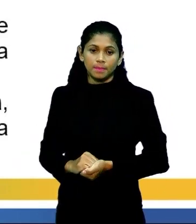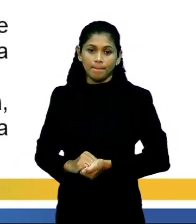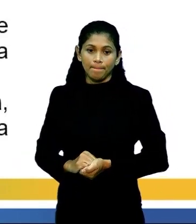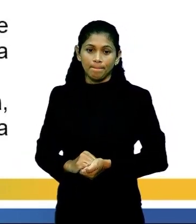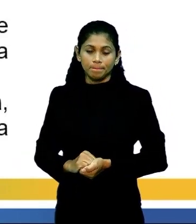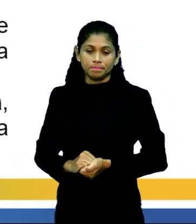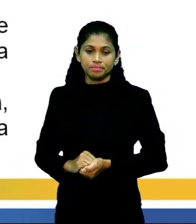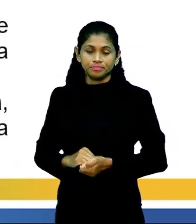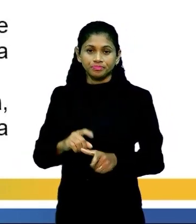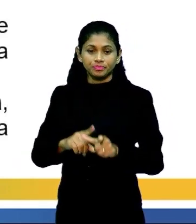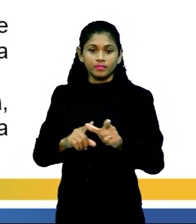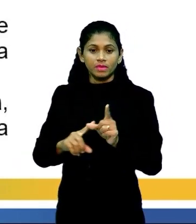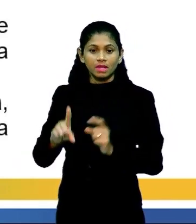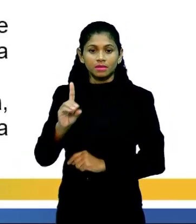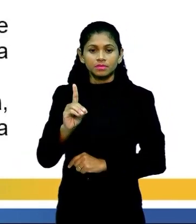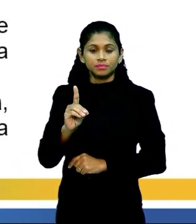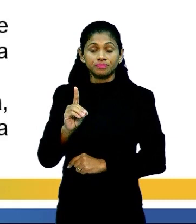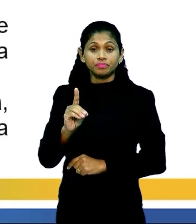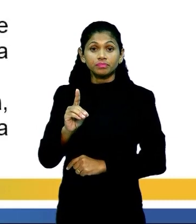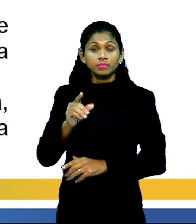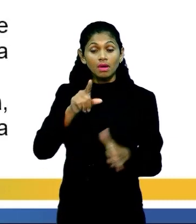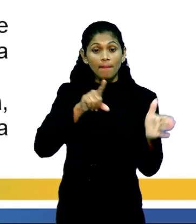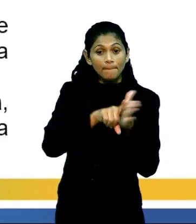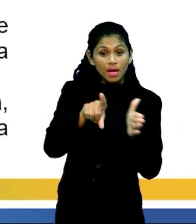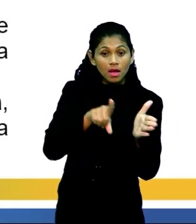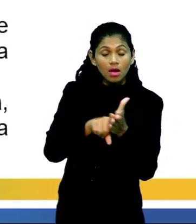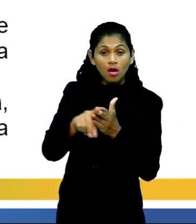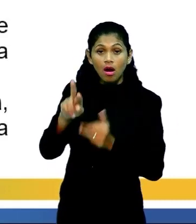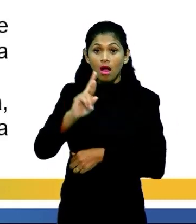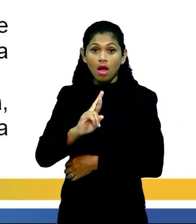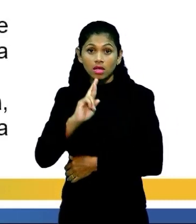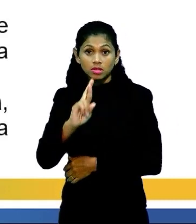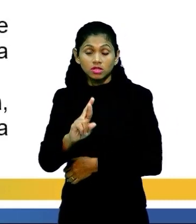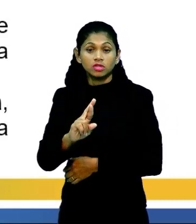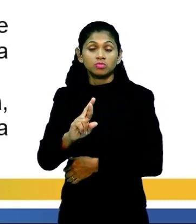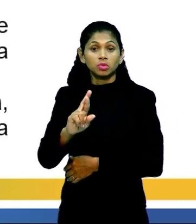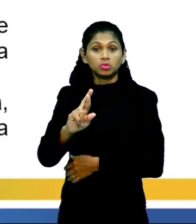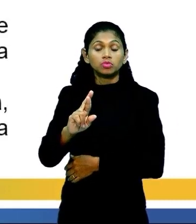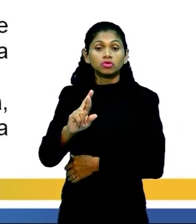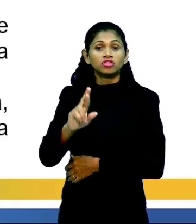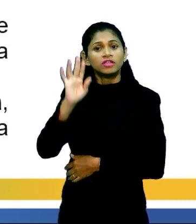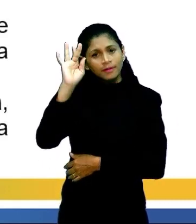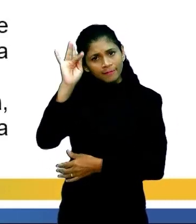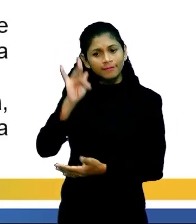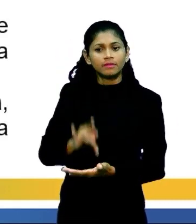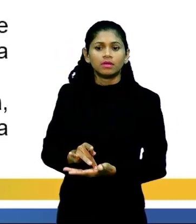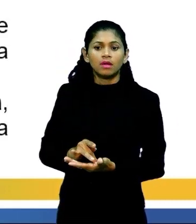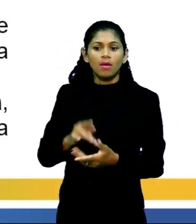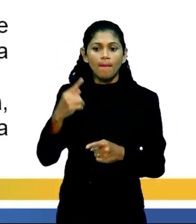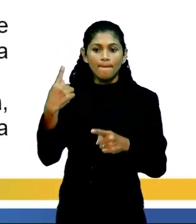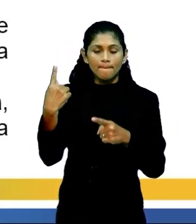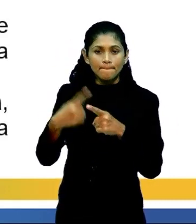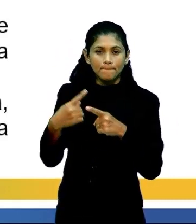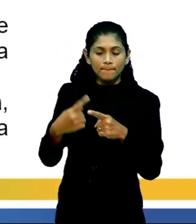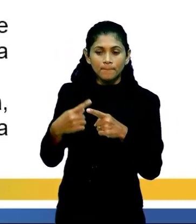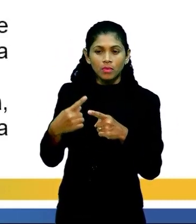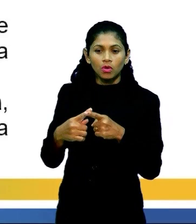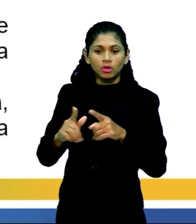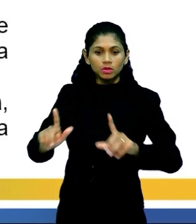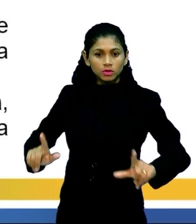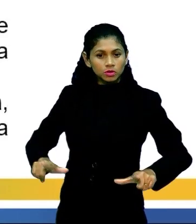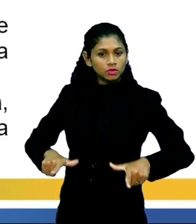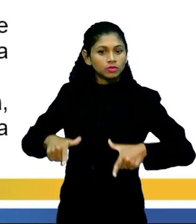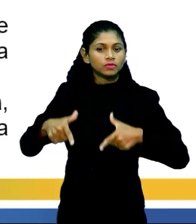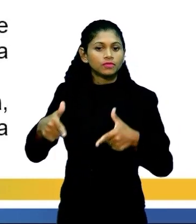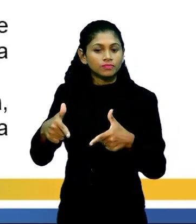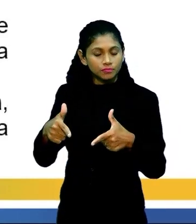pergunta é respondida de forma afirmativa, pois com esforço e dedicação é possível proteger as crianças dos danos causados